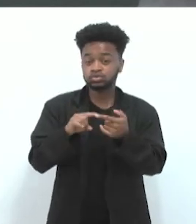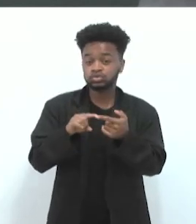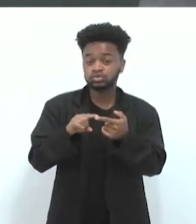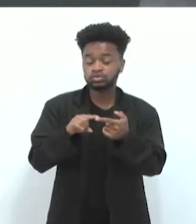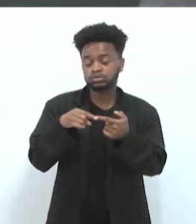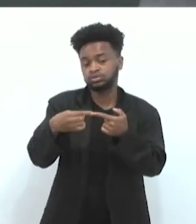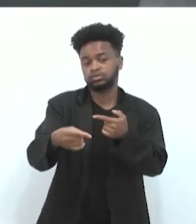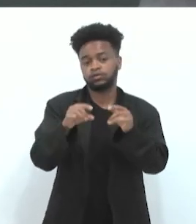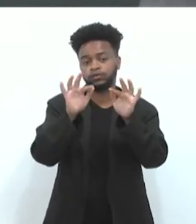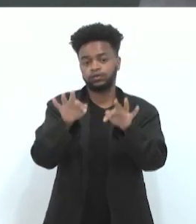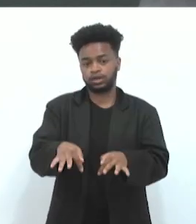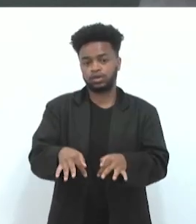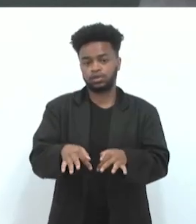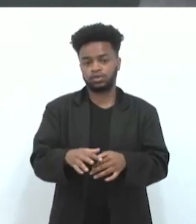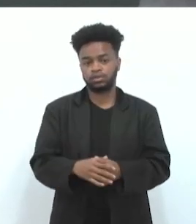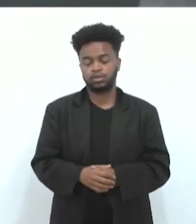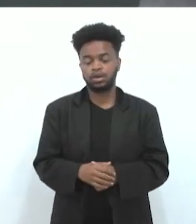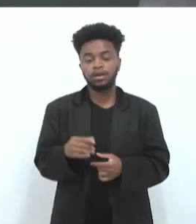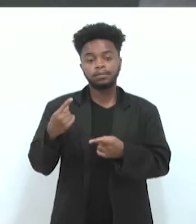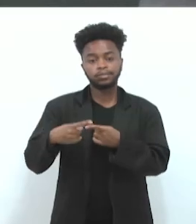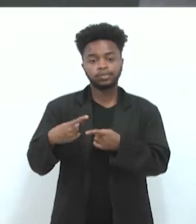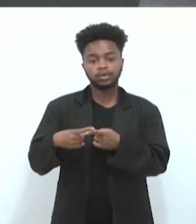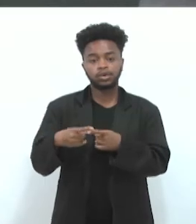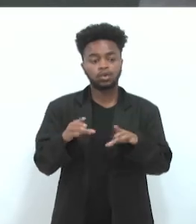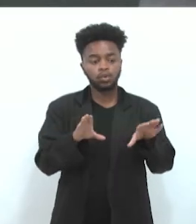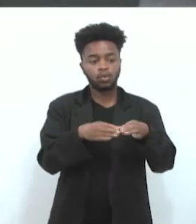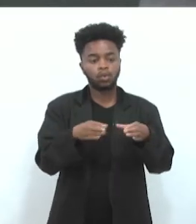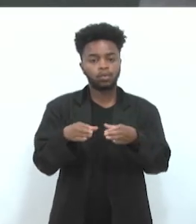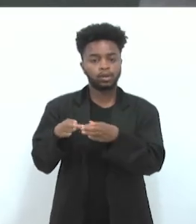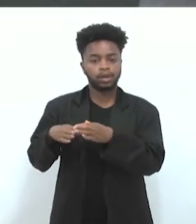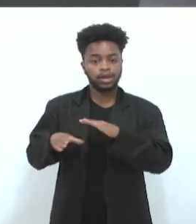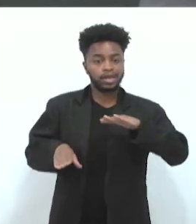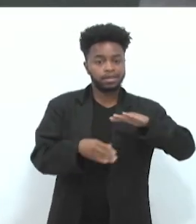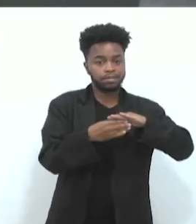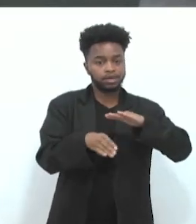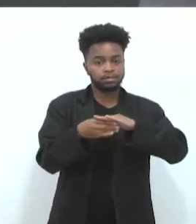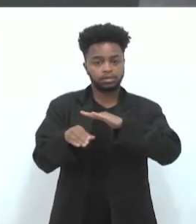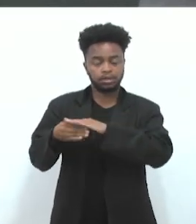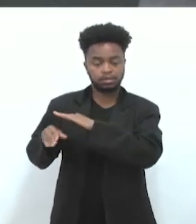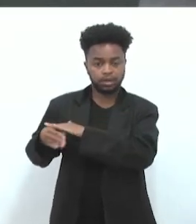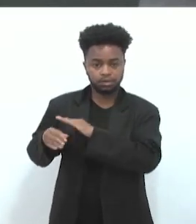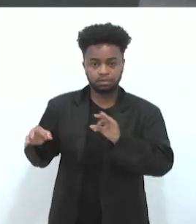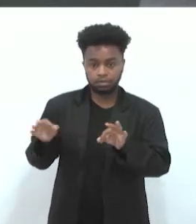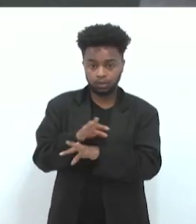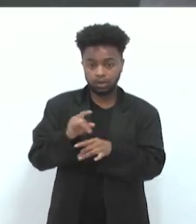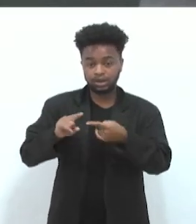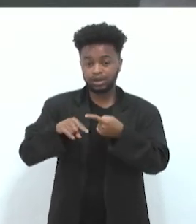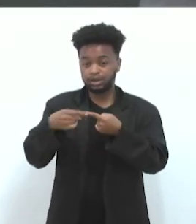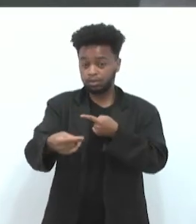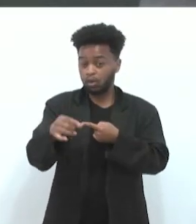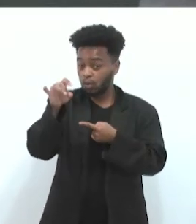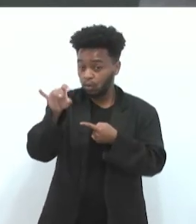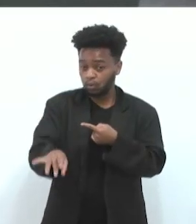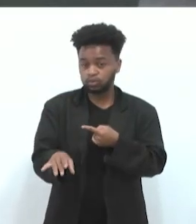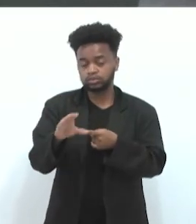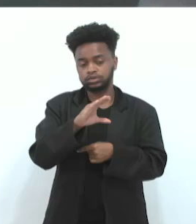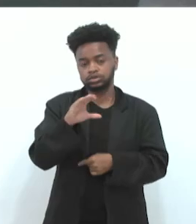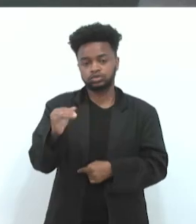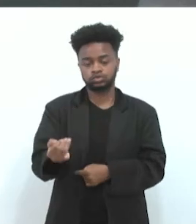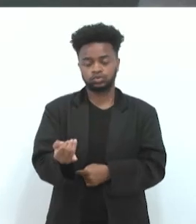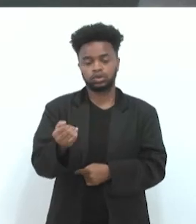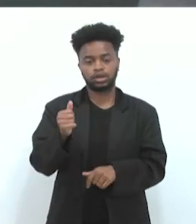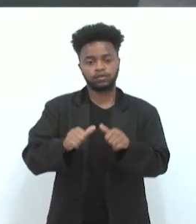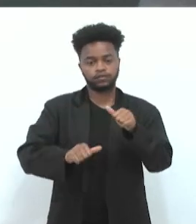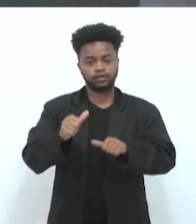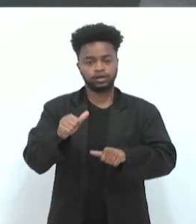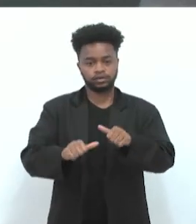né? Por quê? Porque as comissões fazem as emendas antes e a Comissão de Constituição e Justiça da Câmara dos Deputados